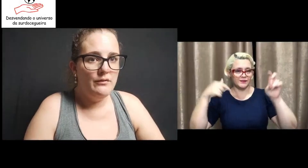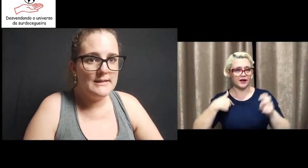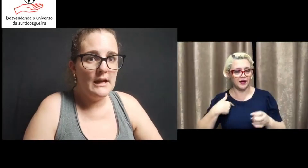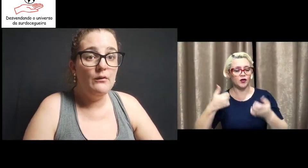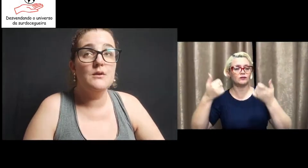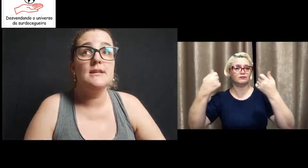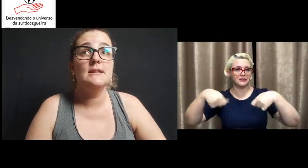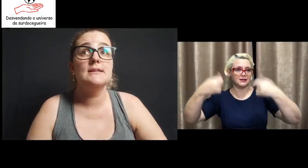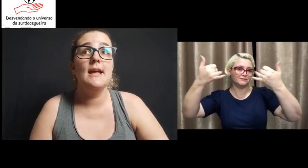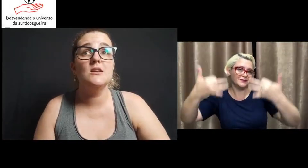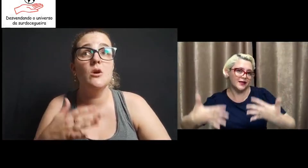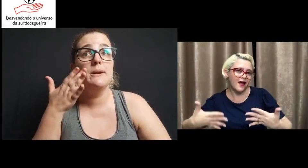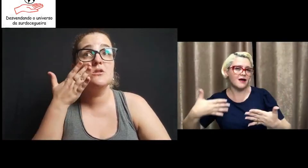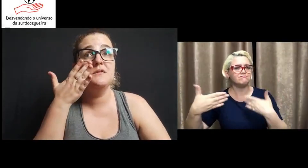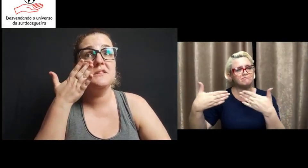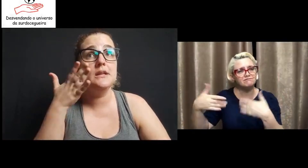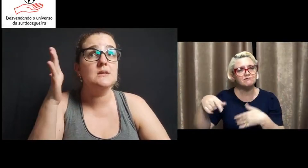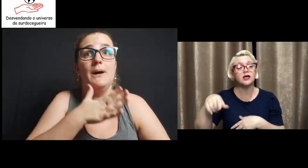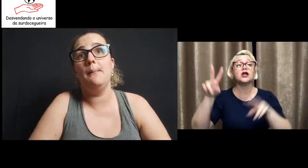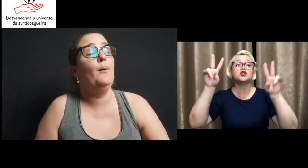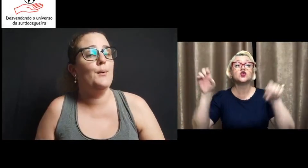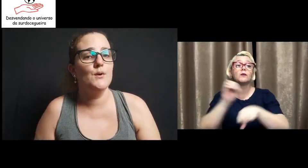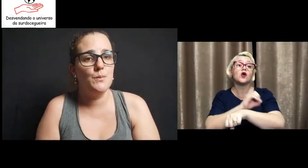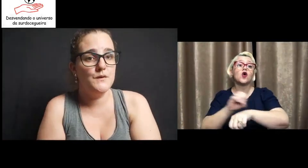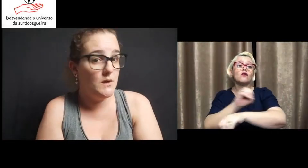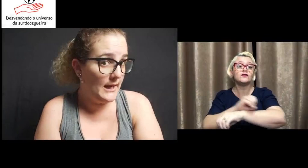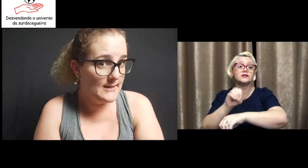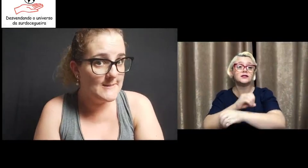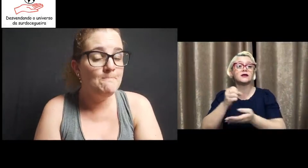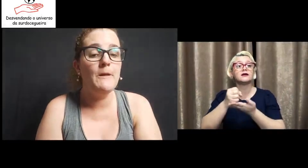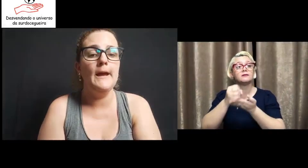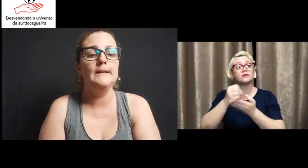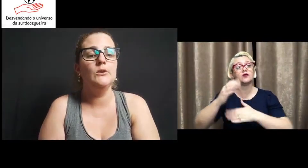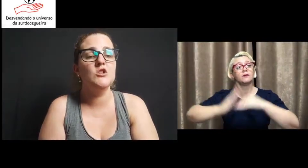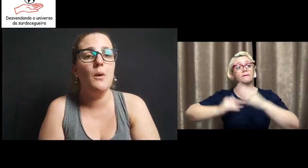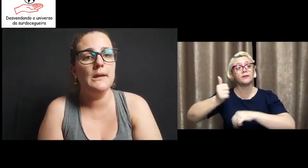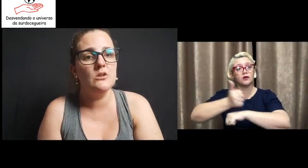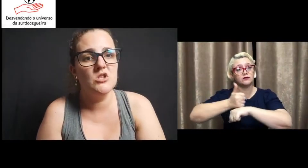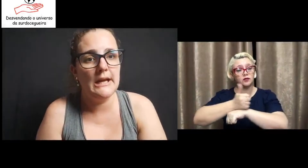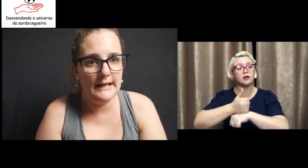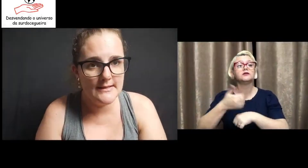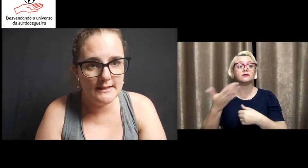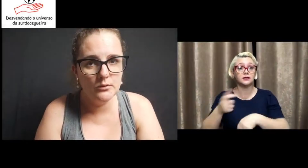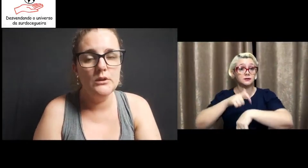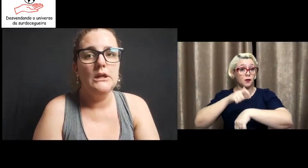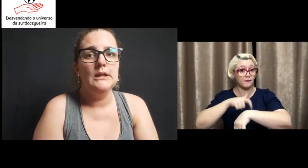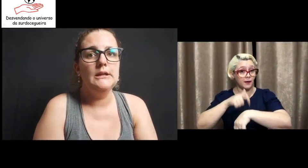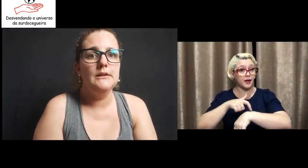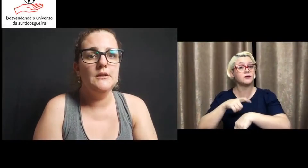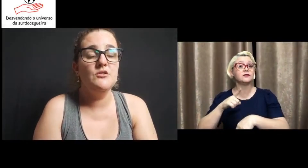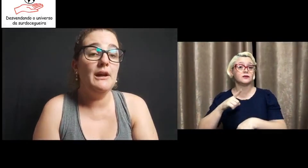fiquei de conversar com vocês era sobre as oficinas para apoio aos profissionais, né? Então, neste momento, a gente está